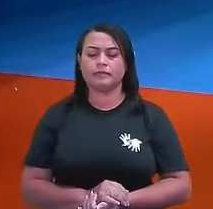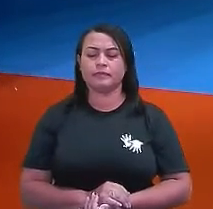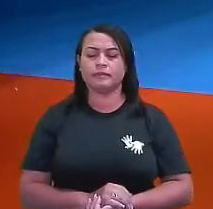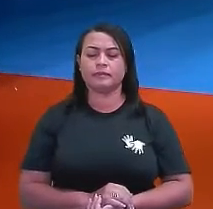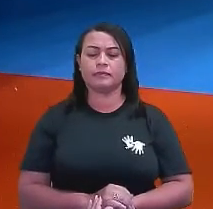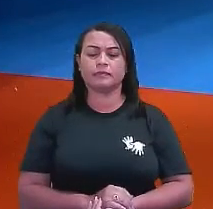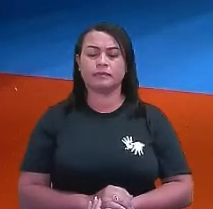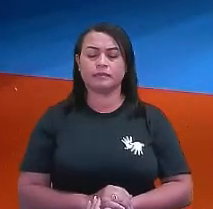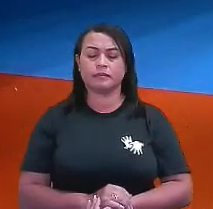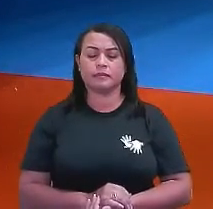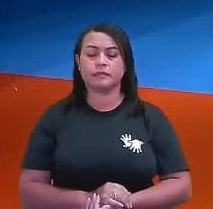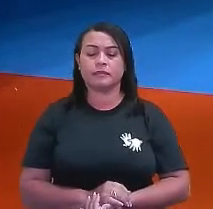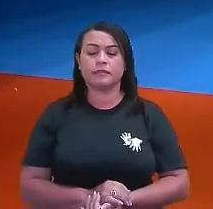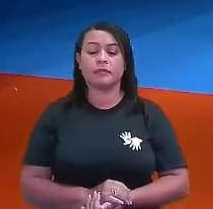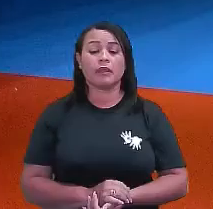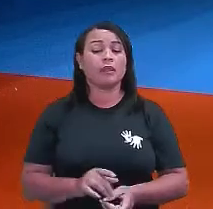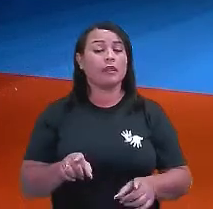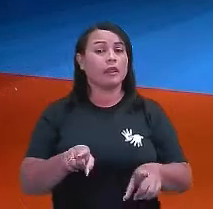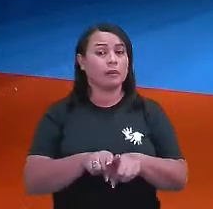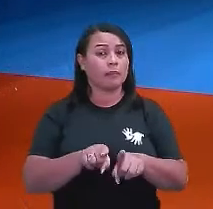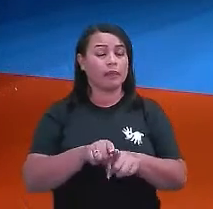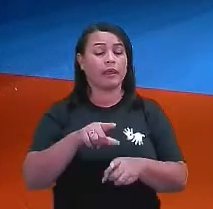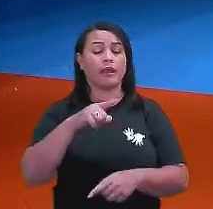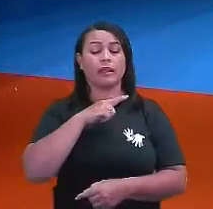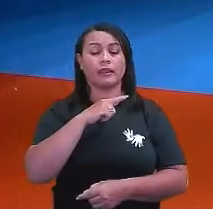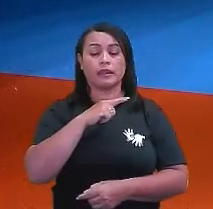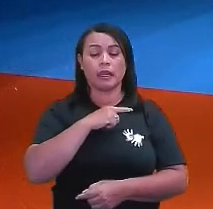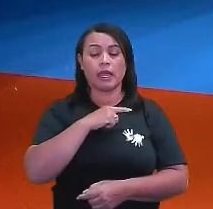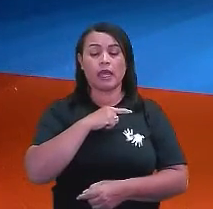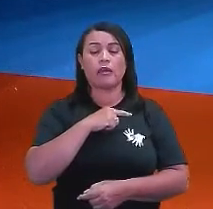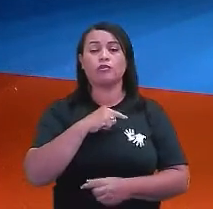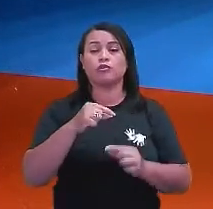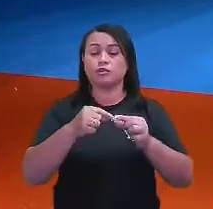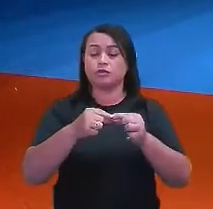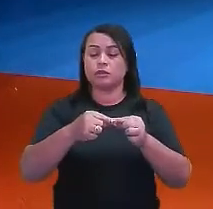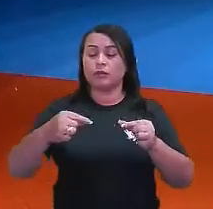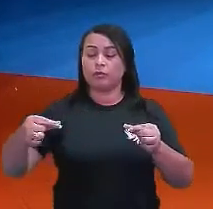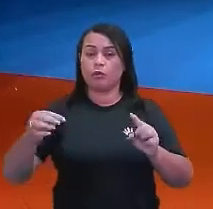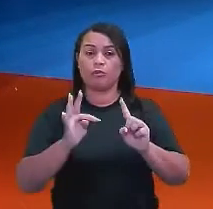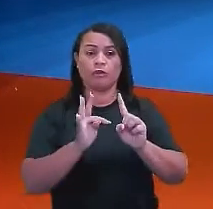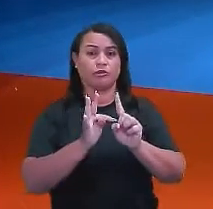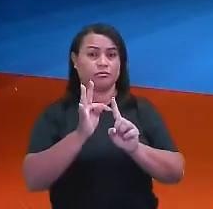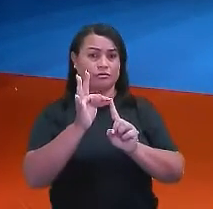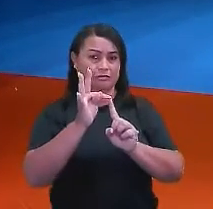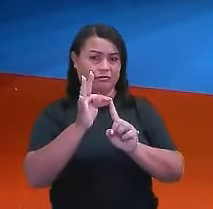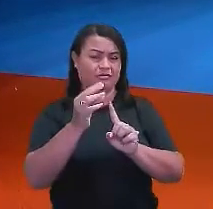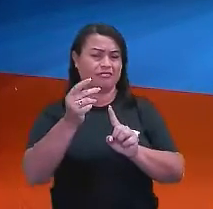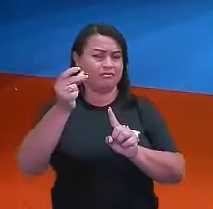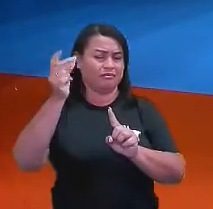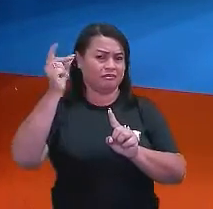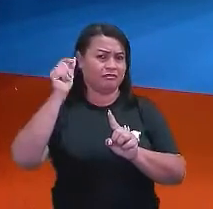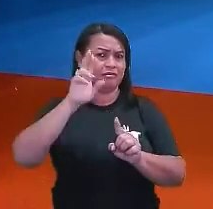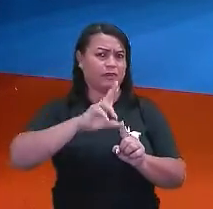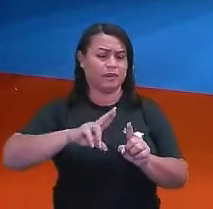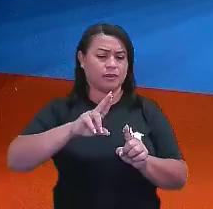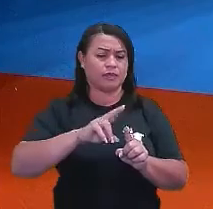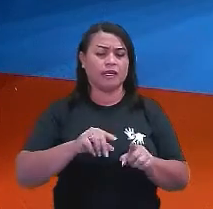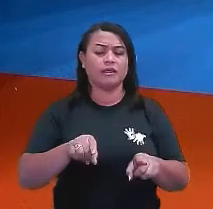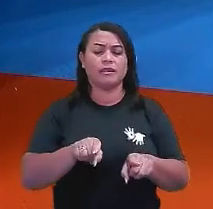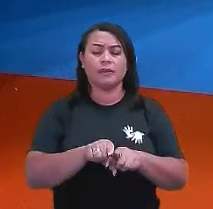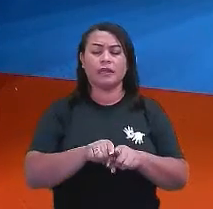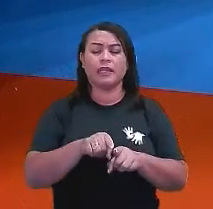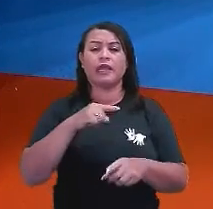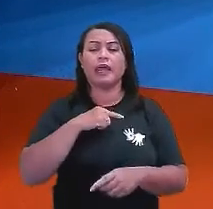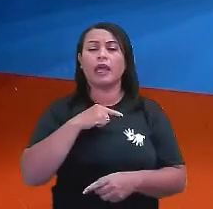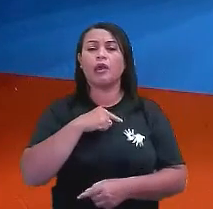líquido. E aí nós temos também um termômetro de mercúrio. Esse é bem mais antigo, tá, gente? E nós